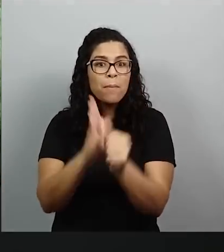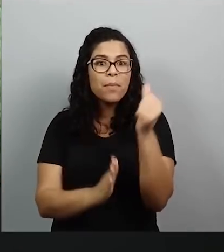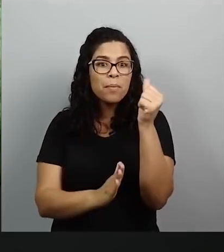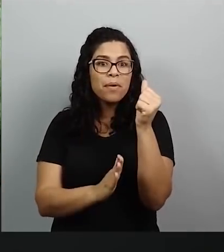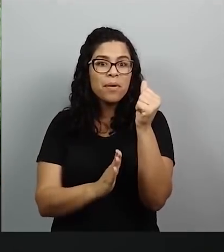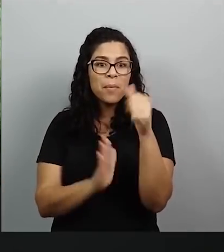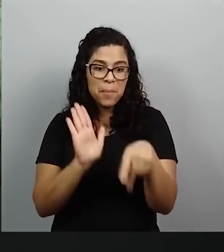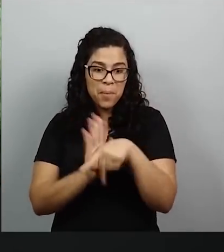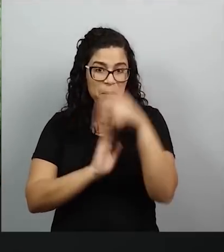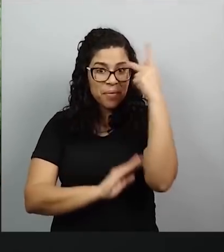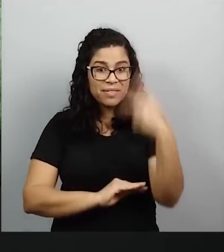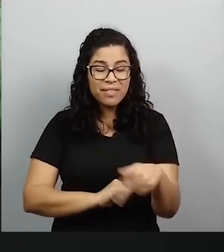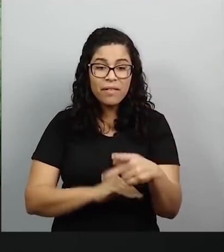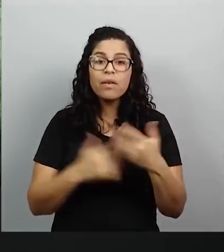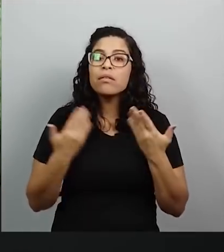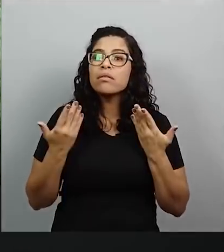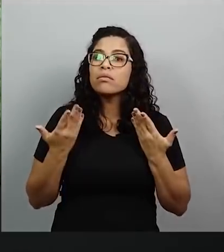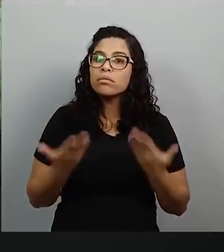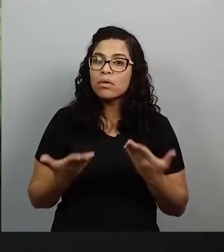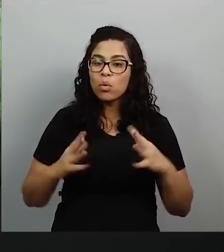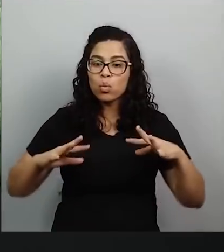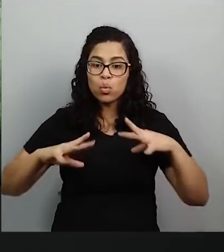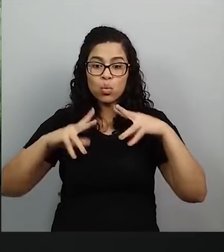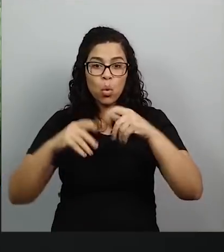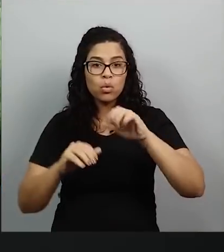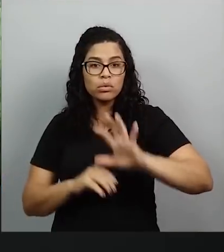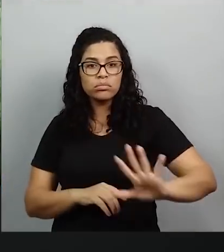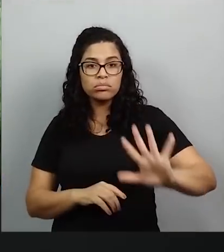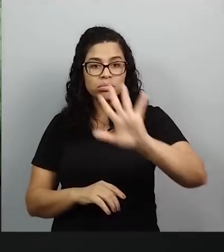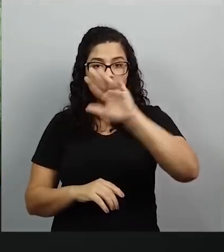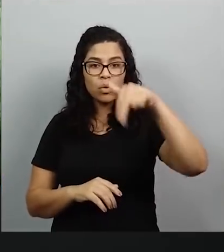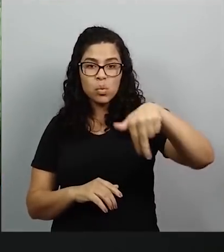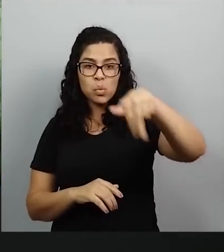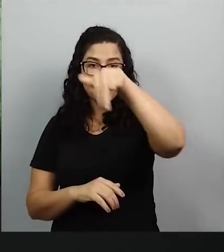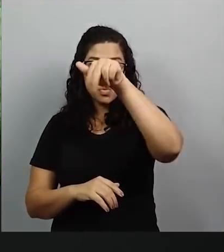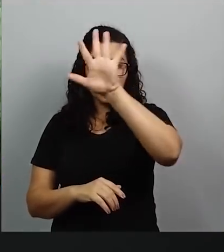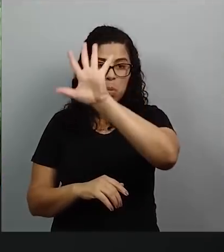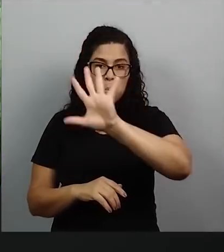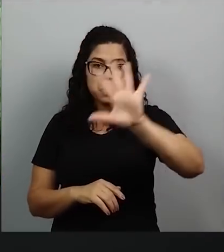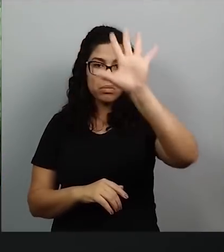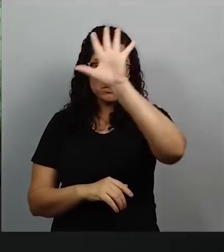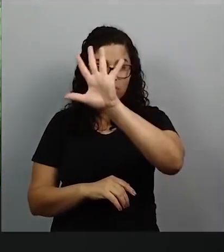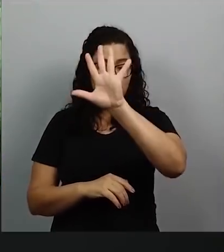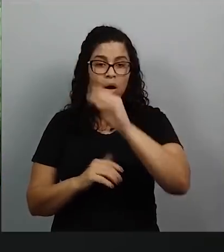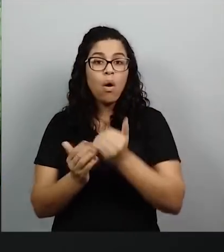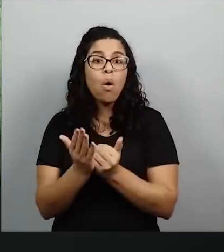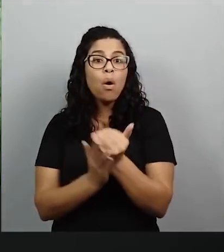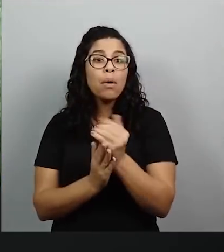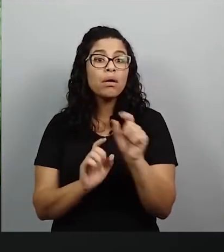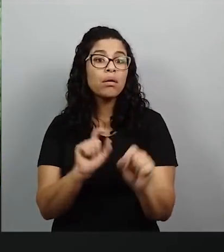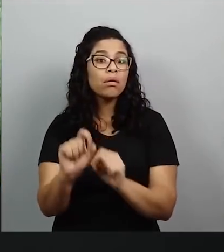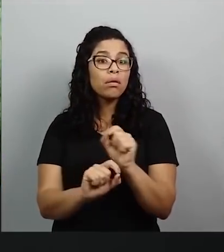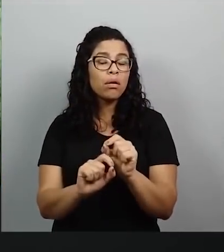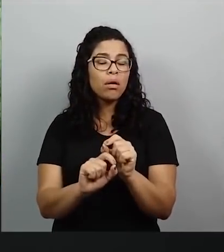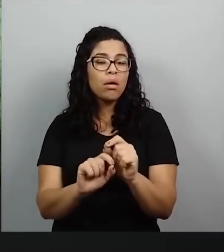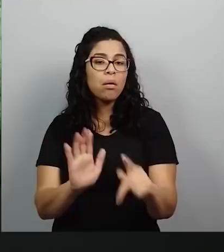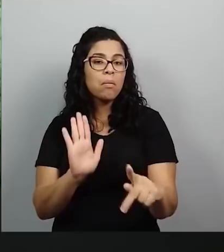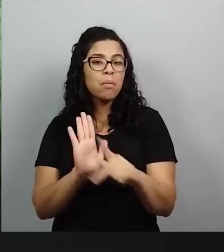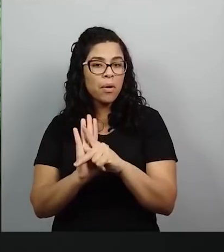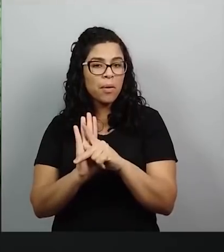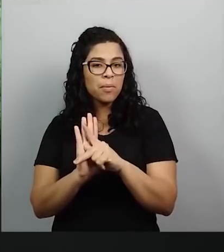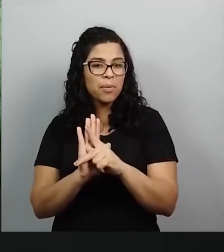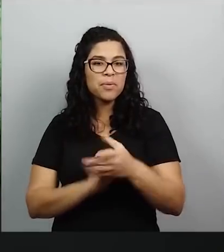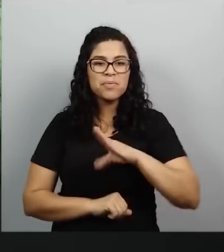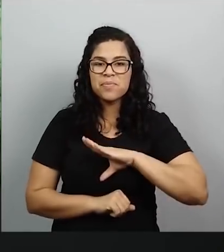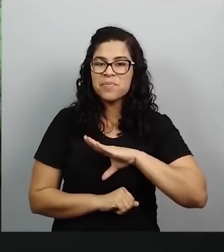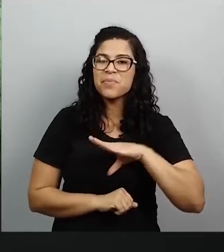encontrasse primeiro. Dessa maneira, essas terras todas aqui do norte e do sul do Brasil passam de fato a